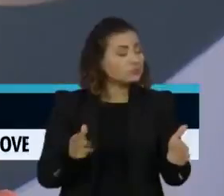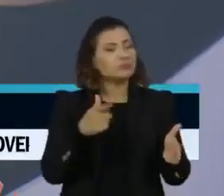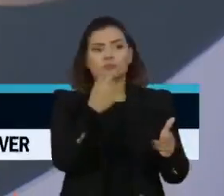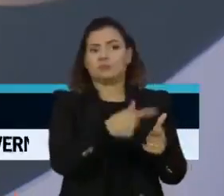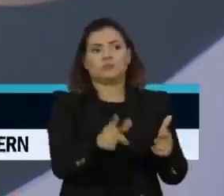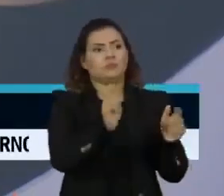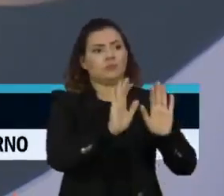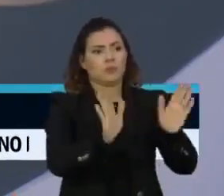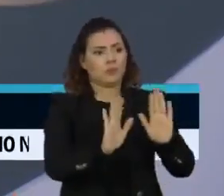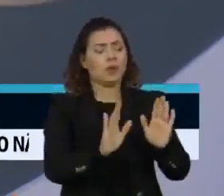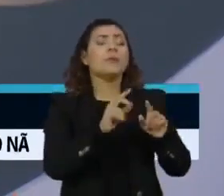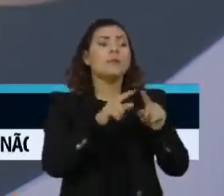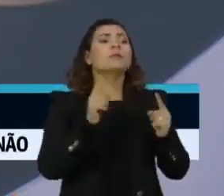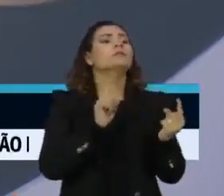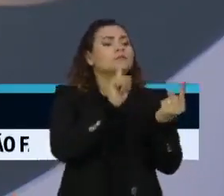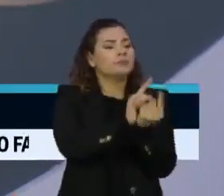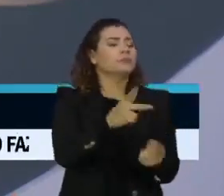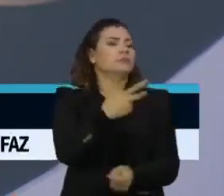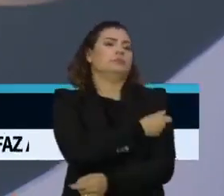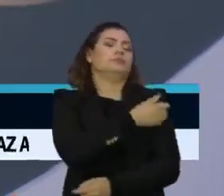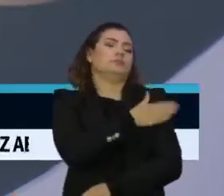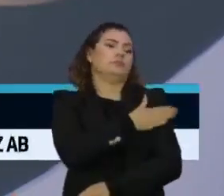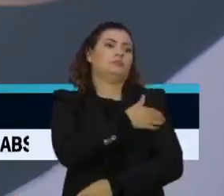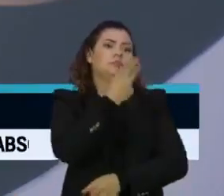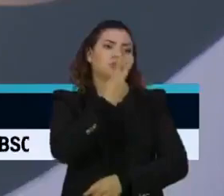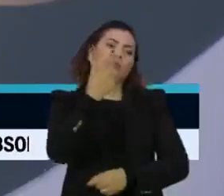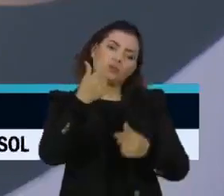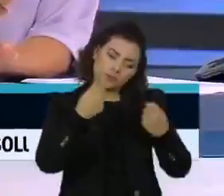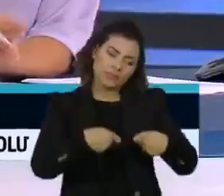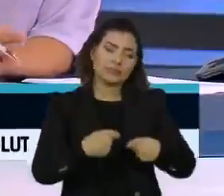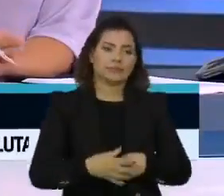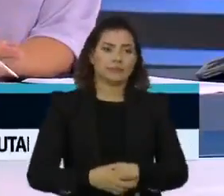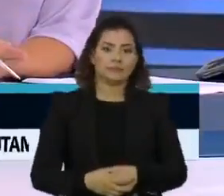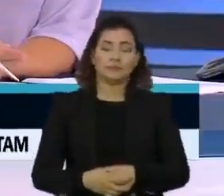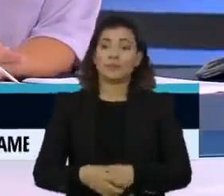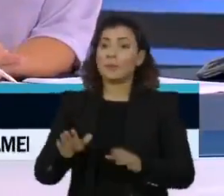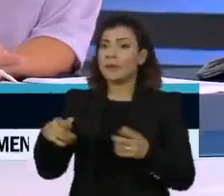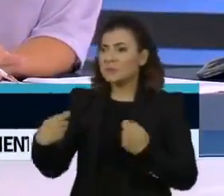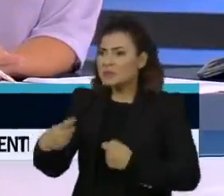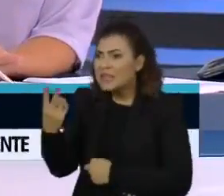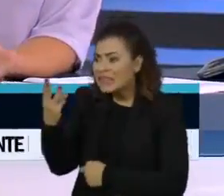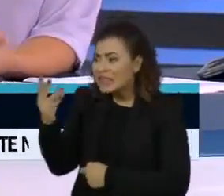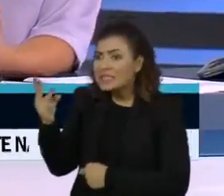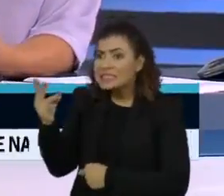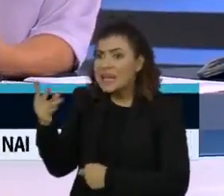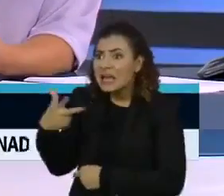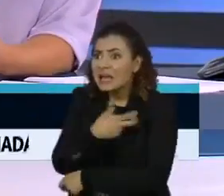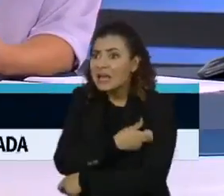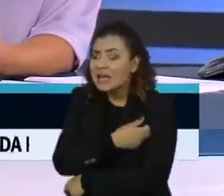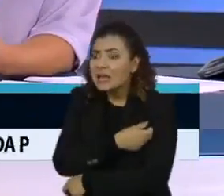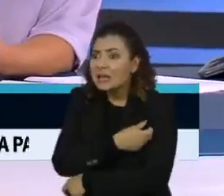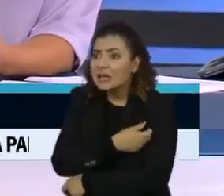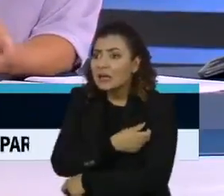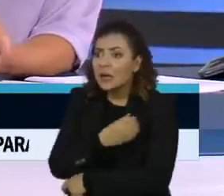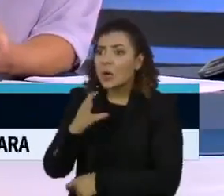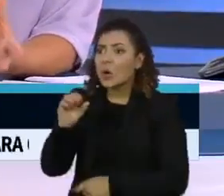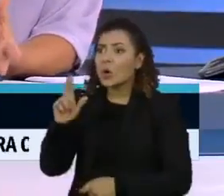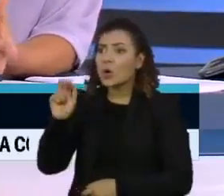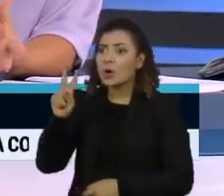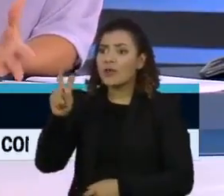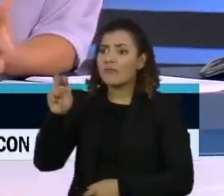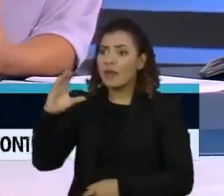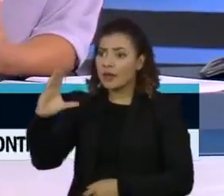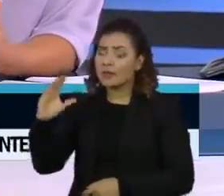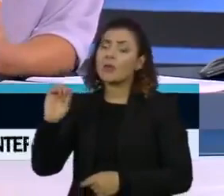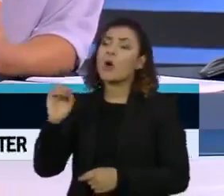não precisa recomeçar vai lá e faça a sua segunda dose será necessária a terceira dose do Corona vac ou só uma dose